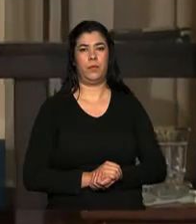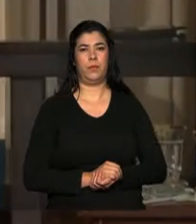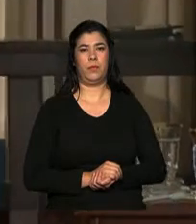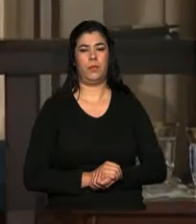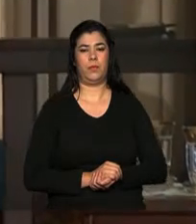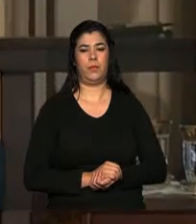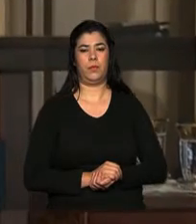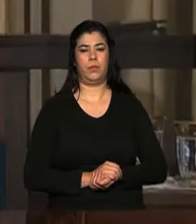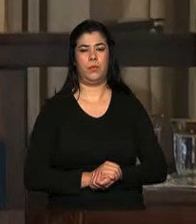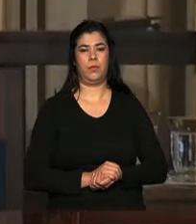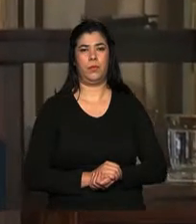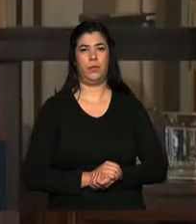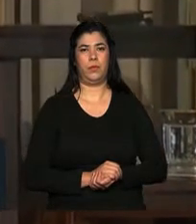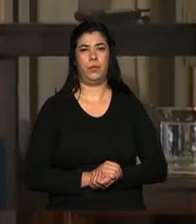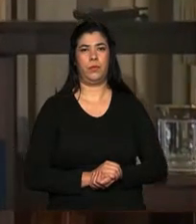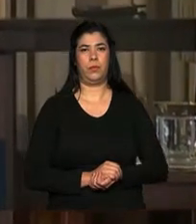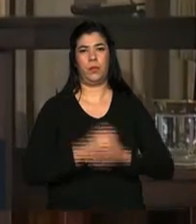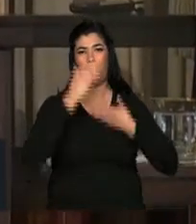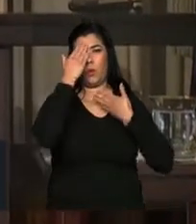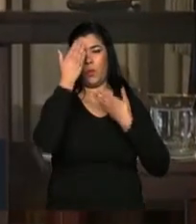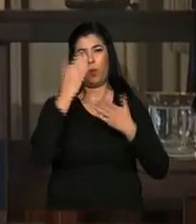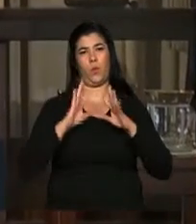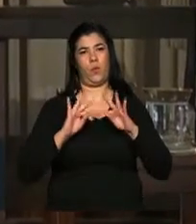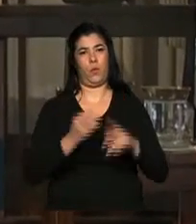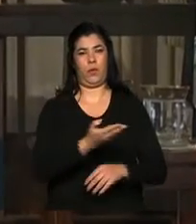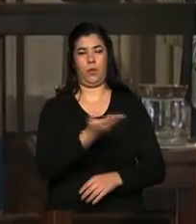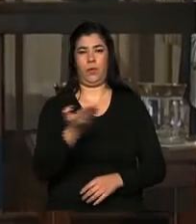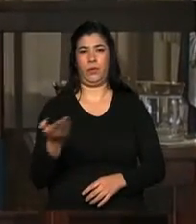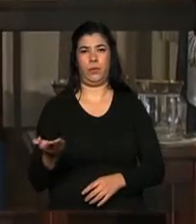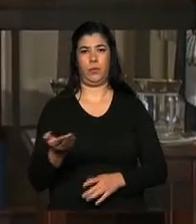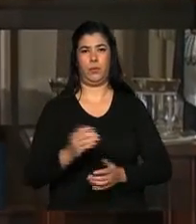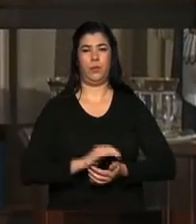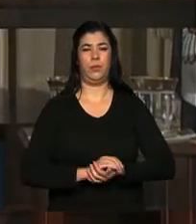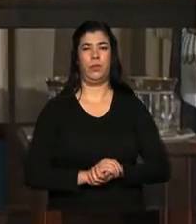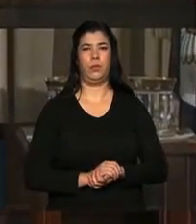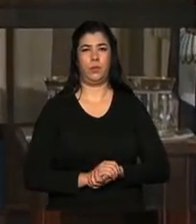Thank you all very much. Muito obrigado a todos.